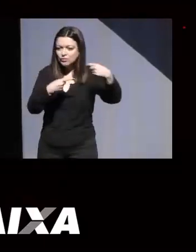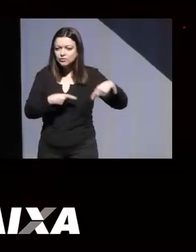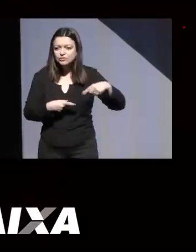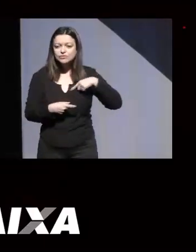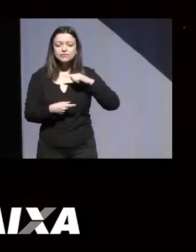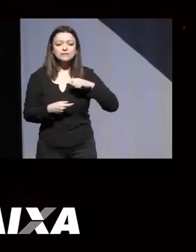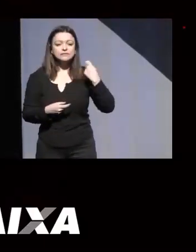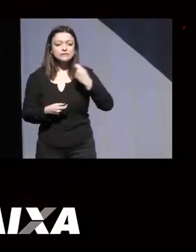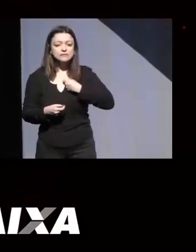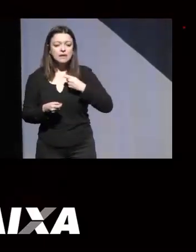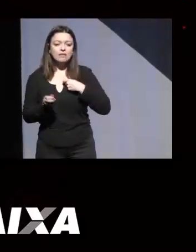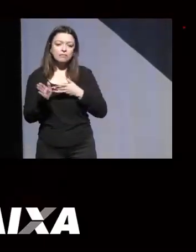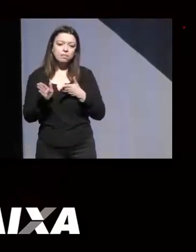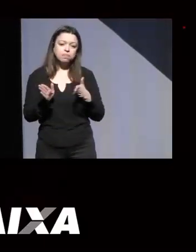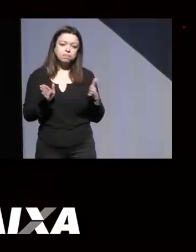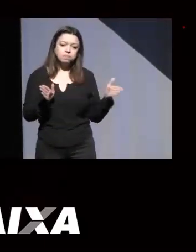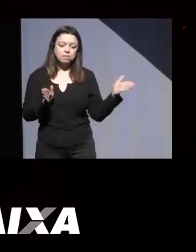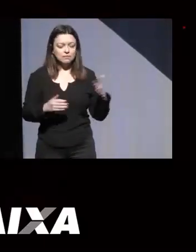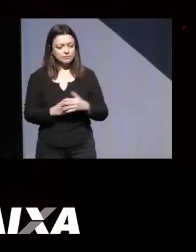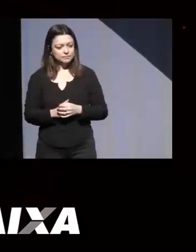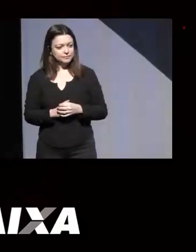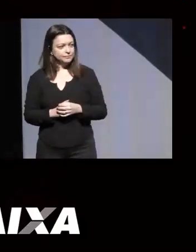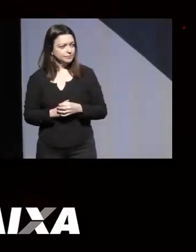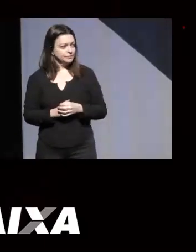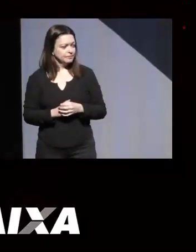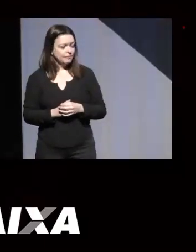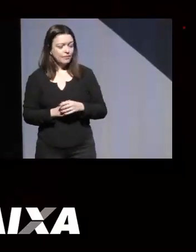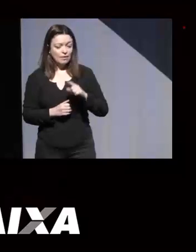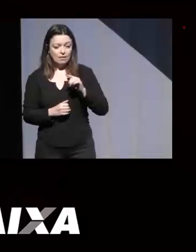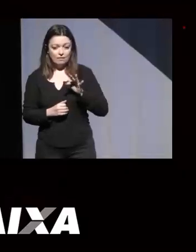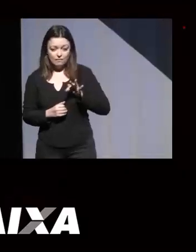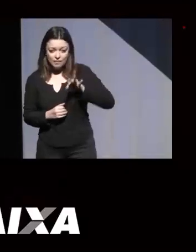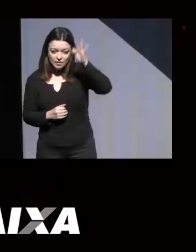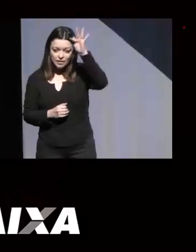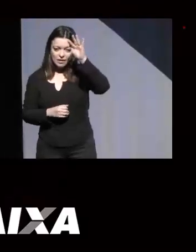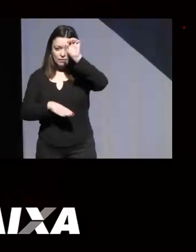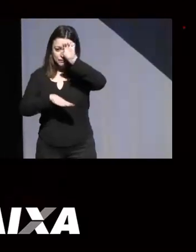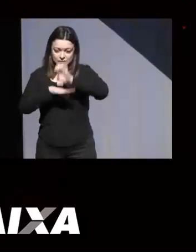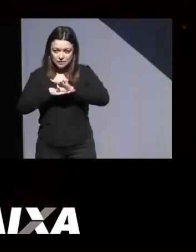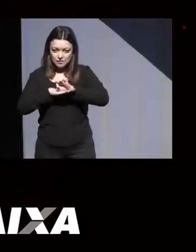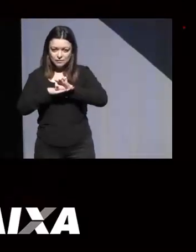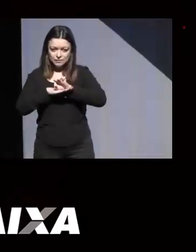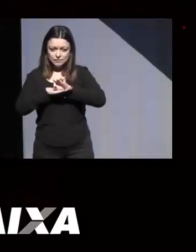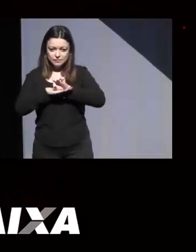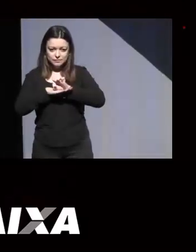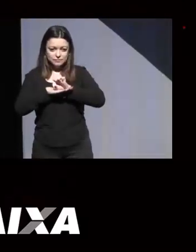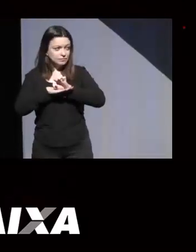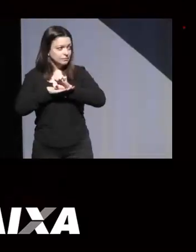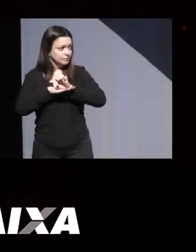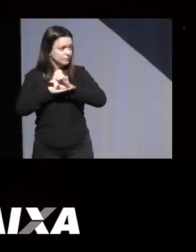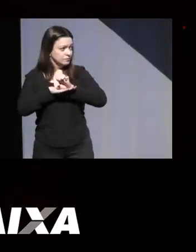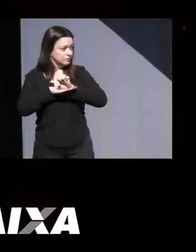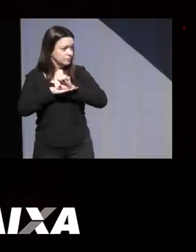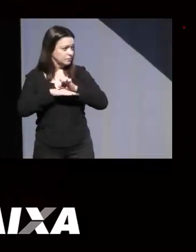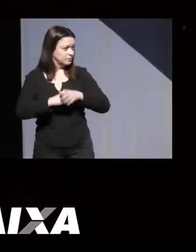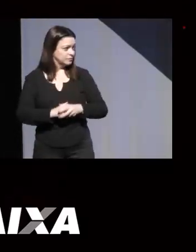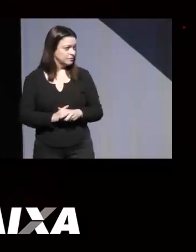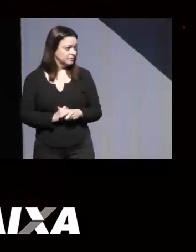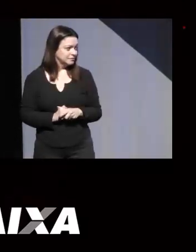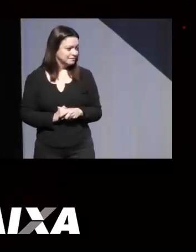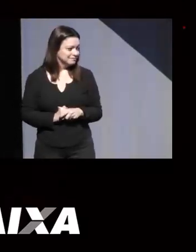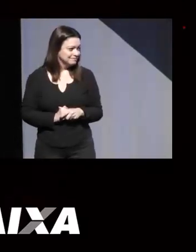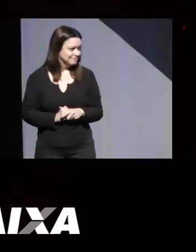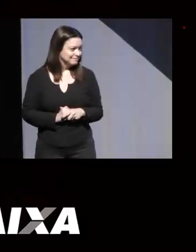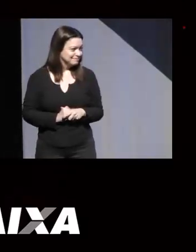opinião. União, Estados, Distrito Federal e municípios poderão, por lei, fixar percentuais... É um lembrete